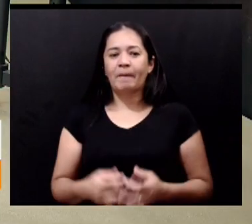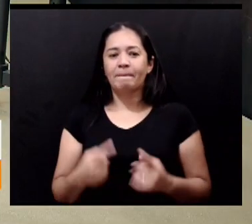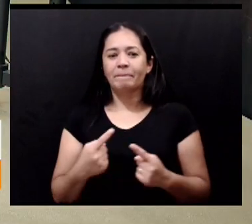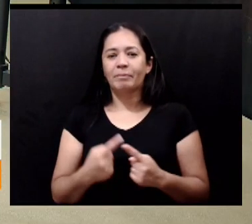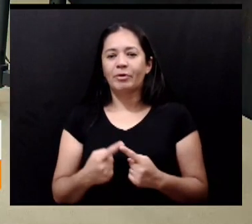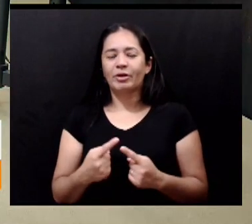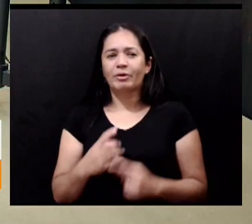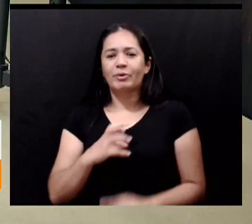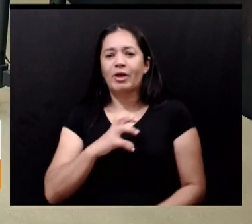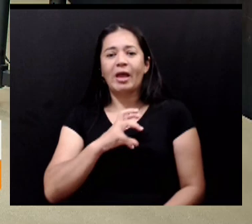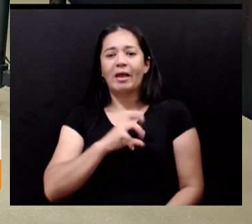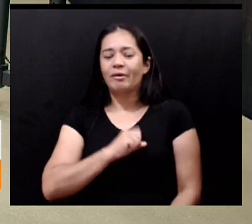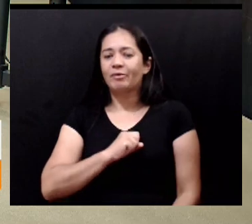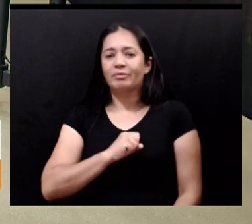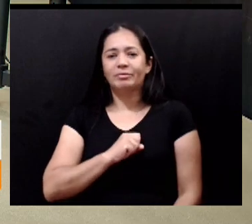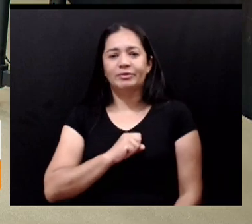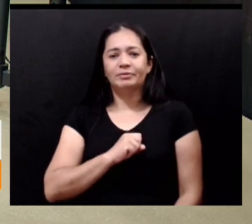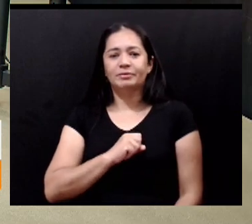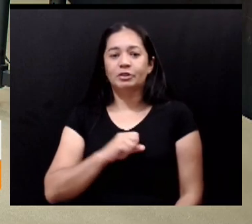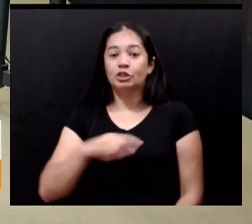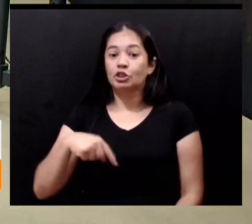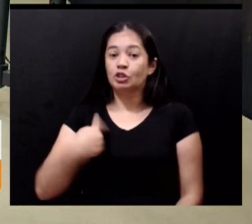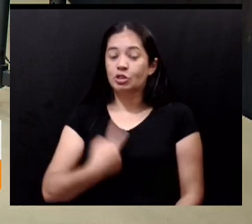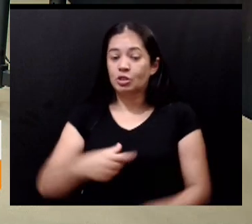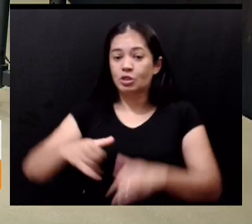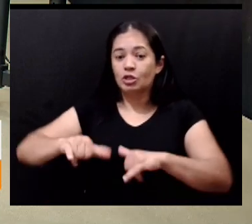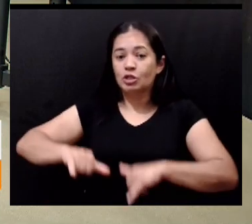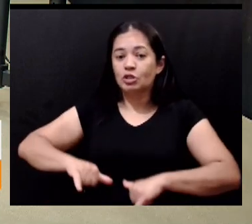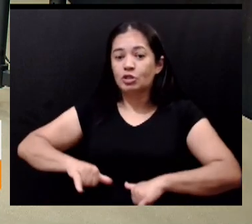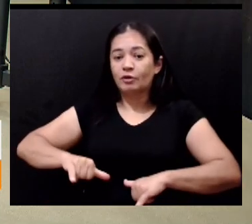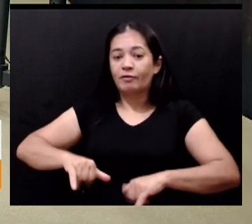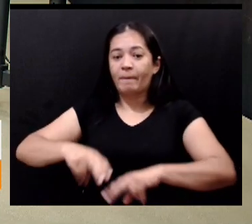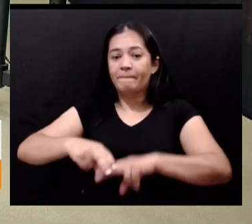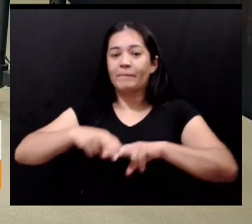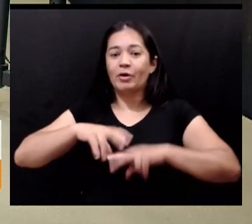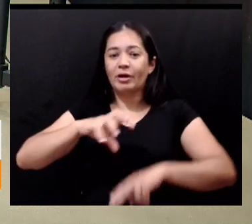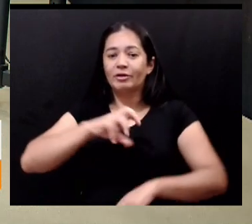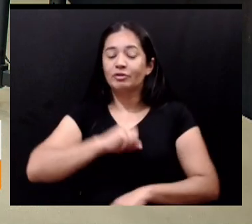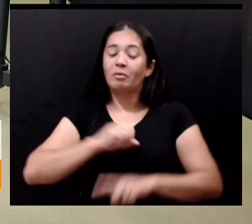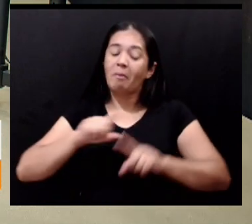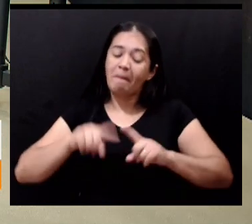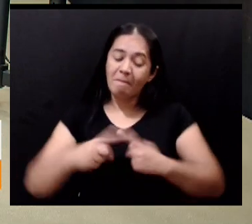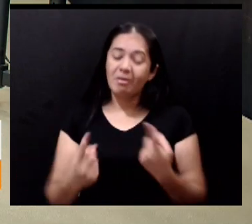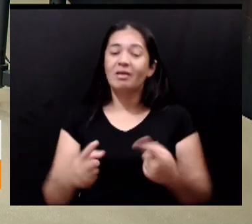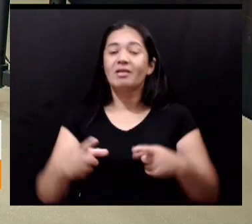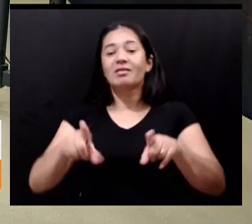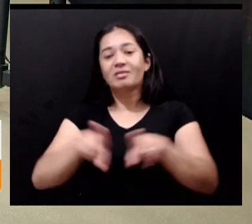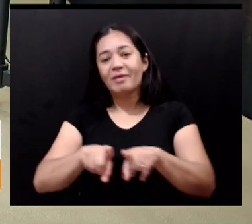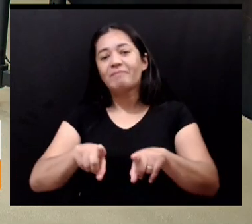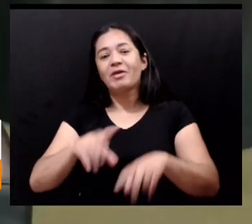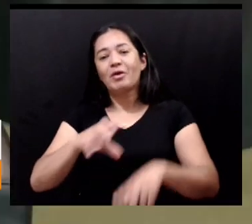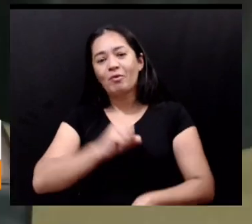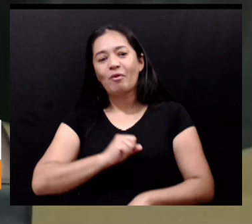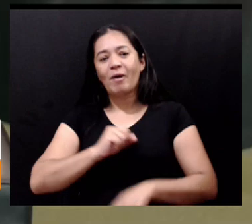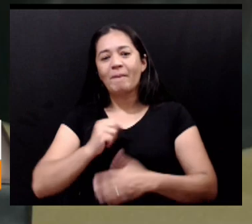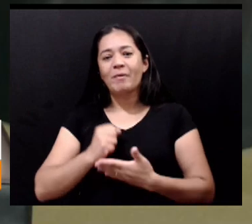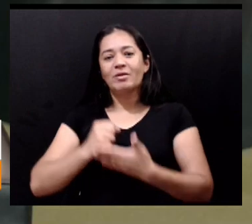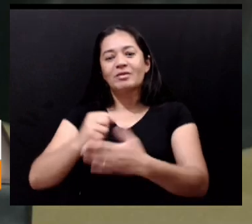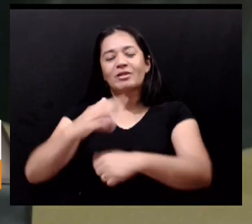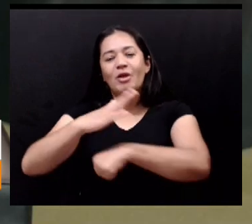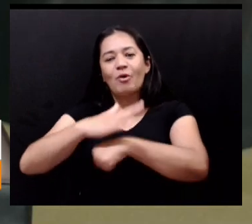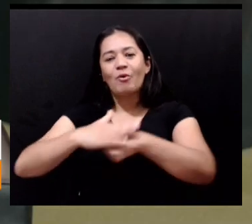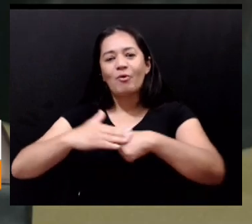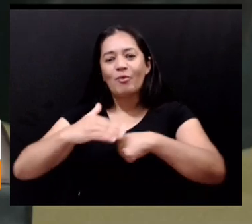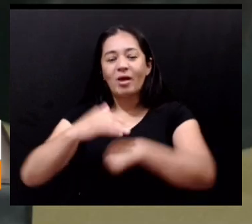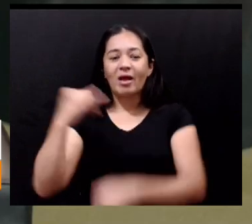gente sofre por conta do amor, mas é o amor que também traz o acalento. Isso é importante demais para o nosso dia a